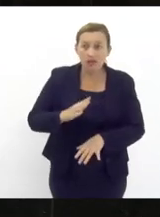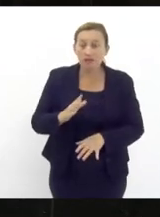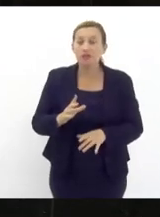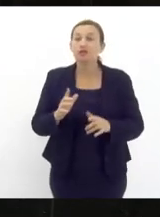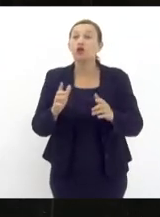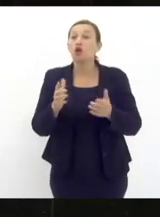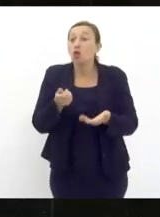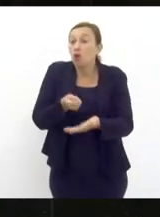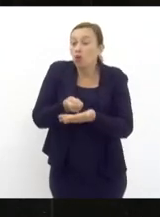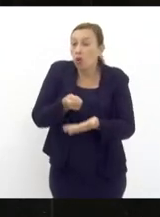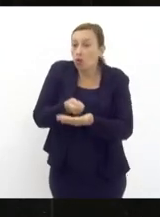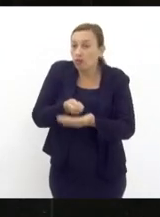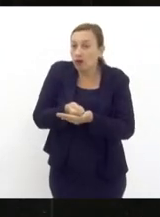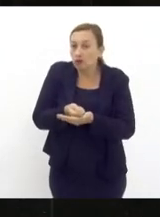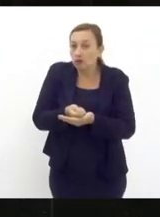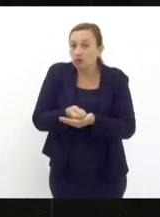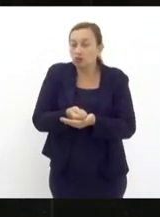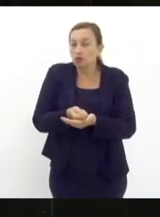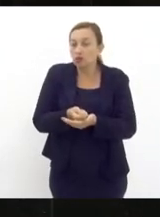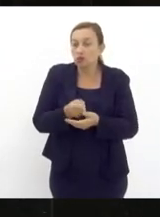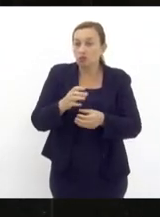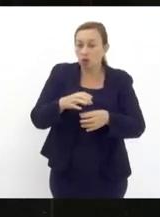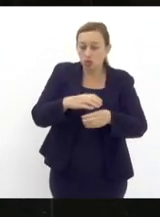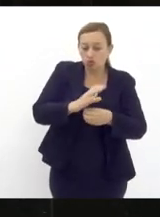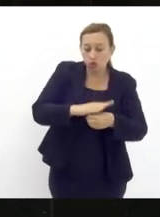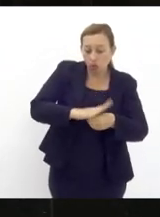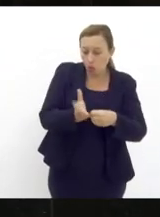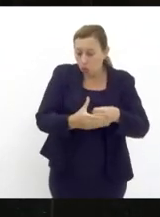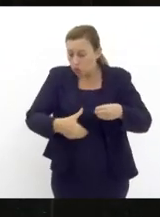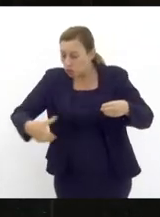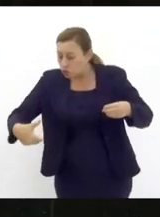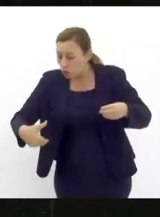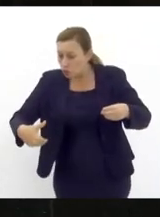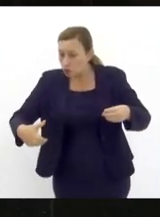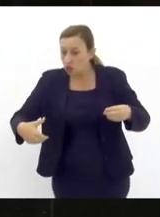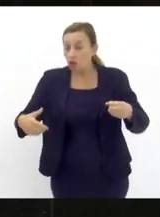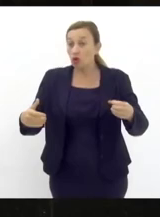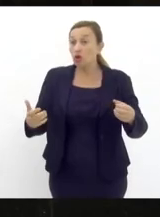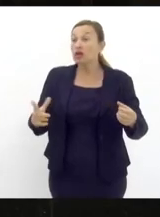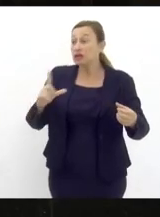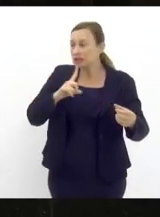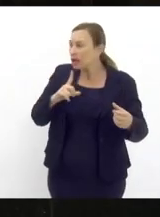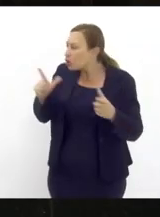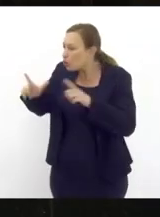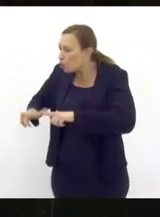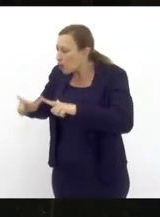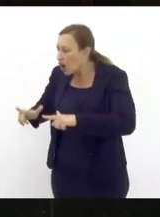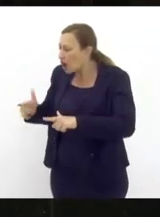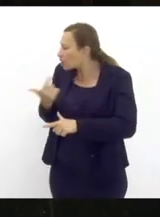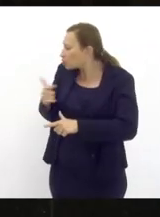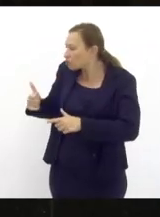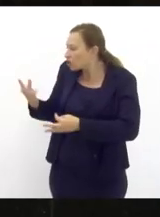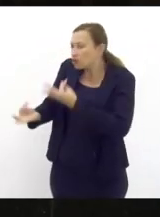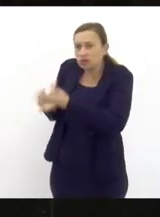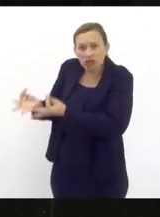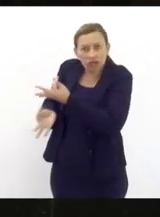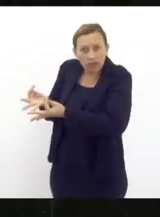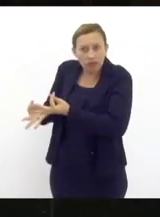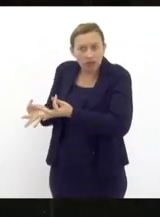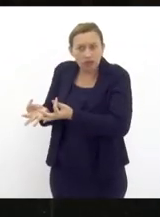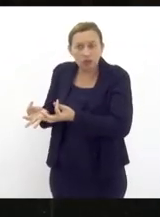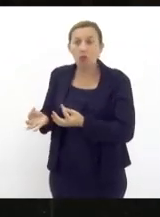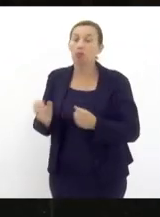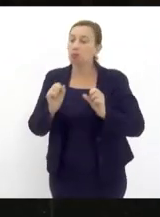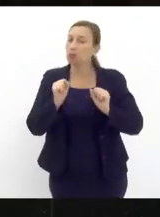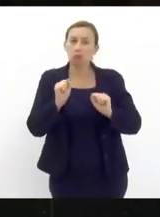de esgoto onde como no caso de Magé zero por cento do esgoto é tratado nós não